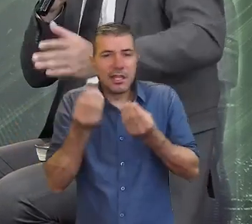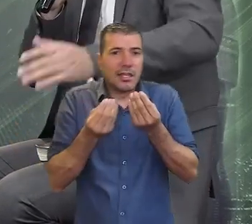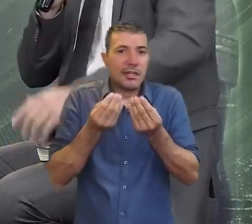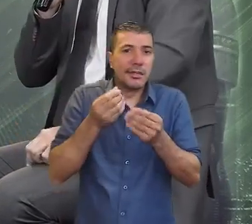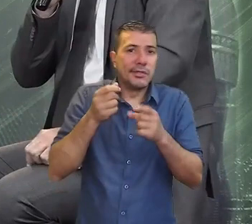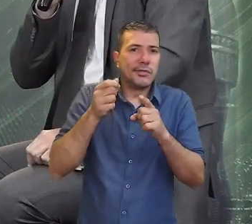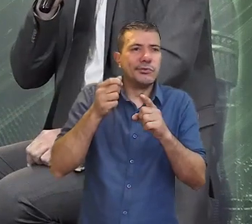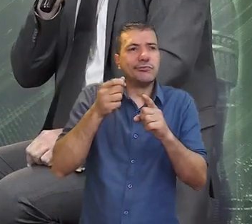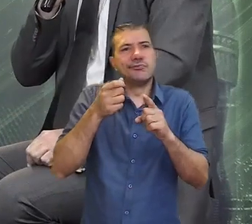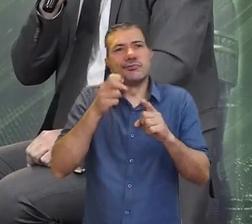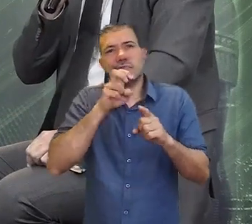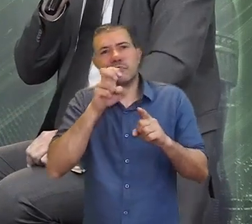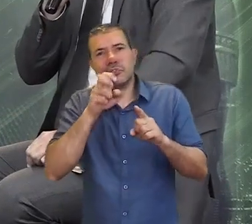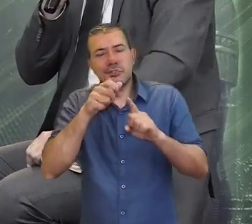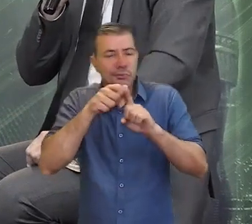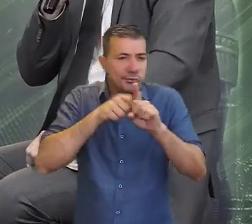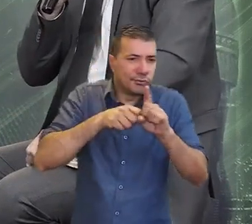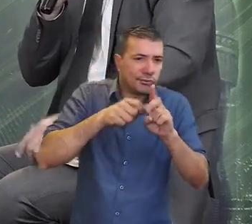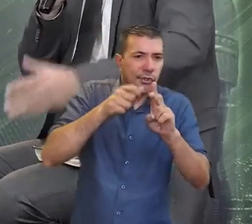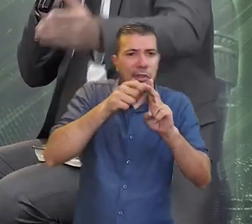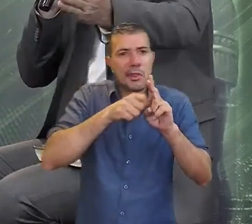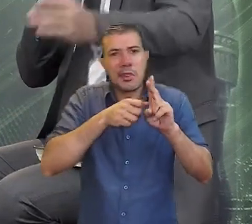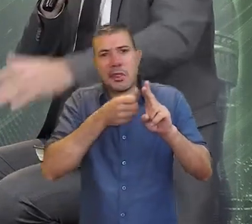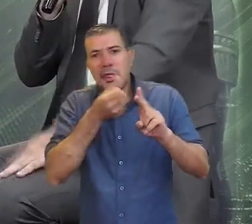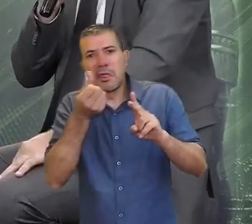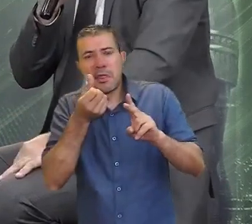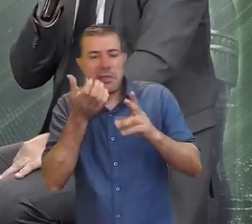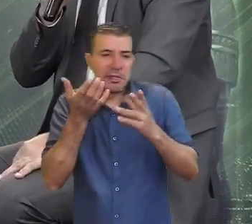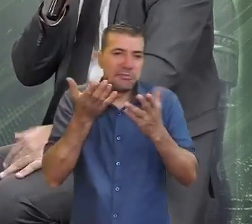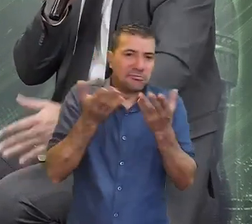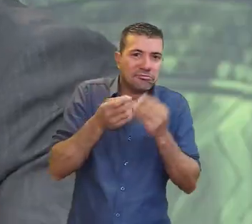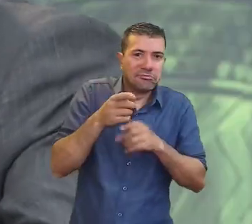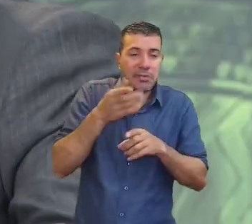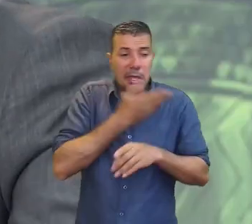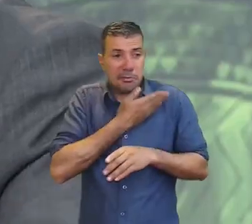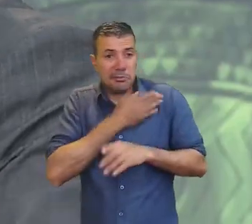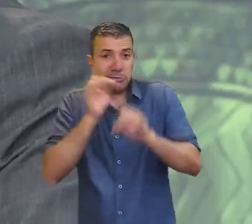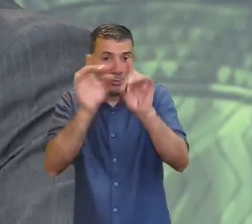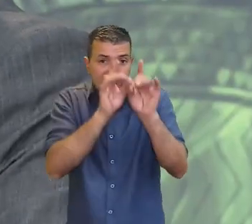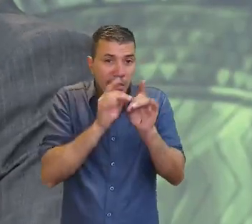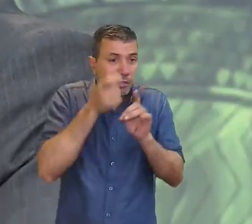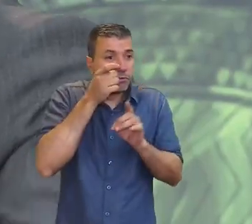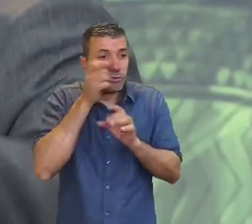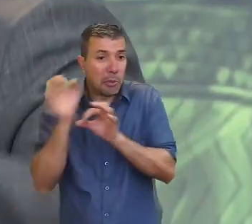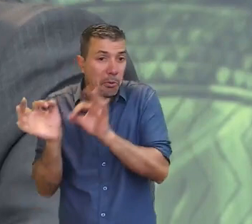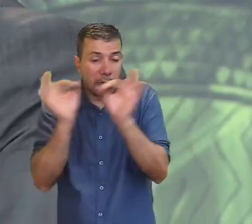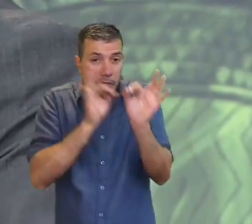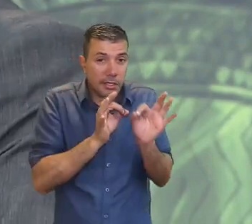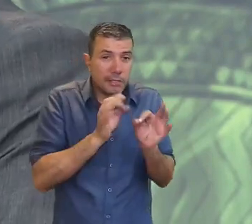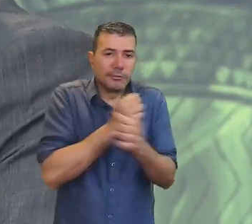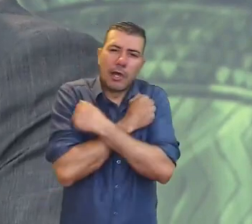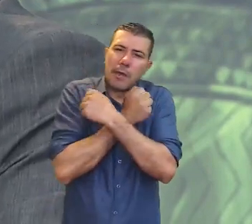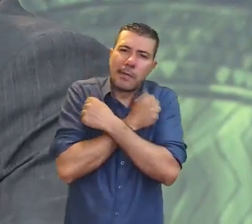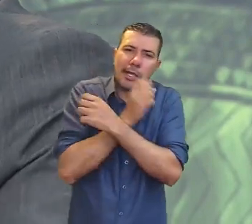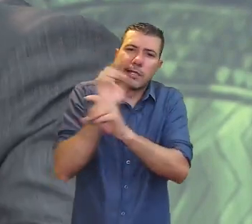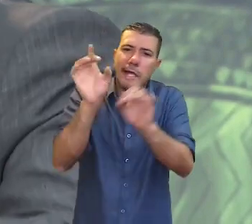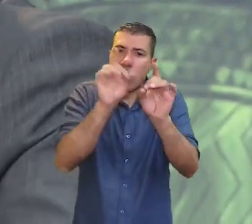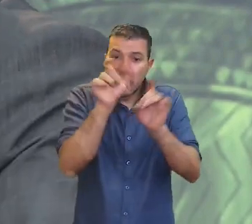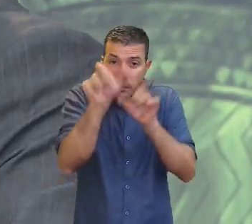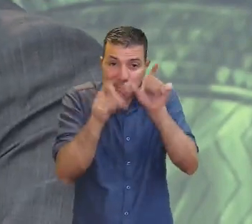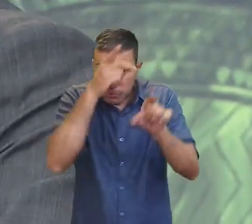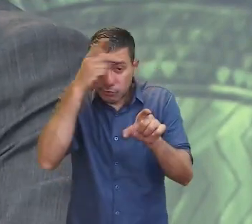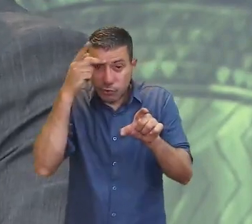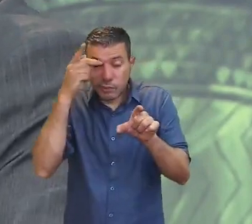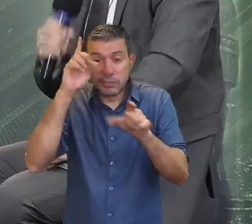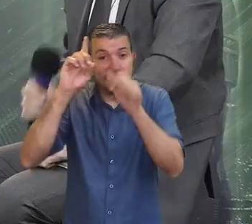5 a 6 meses, mas foram momentos mais que especiais. E a todos os nossos amigos e irmãos que estão nos acompanhando, um forte abraço a cada um de vocês, que